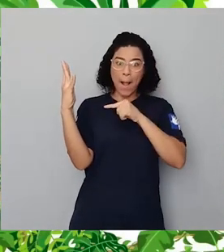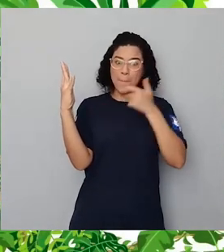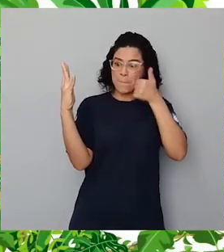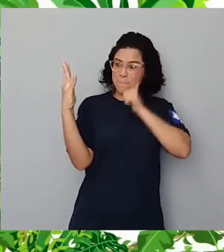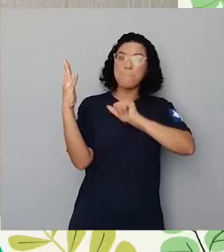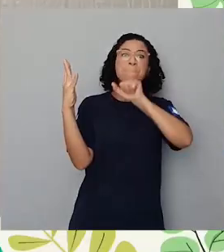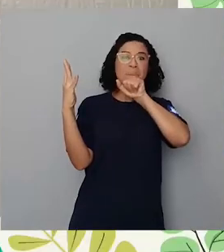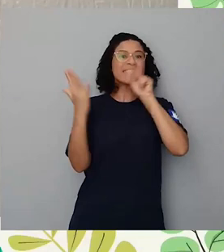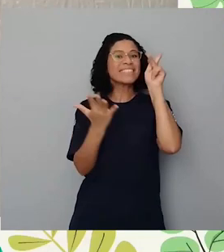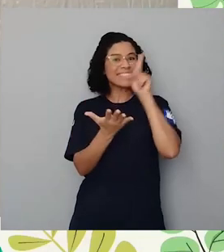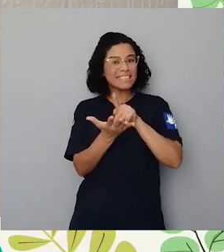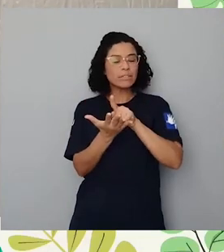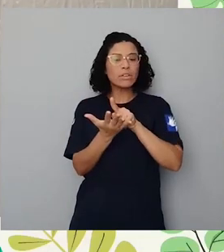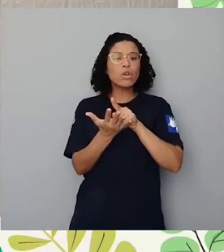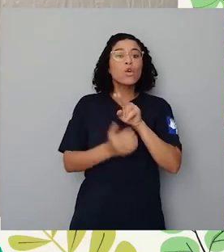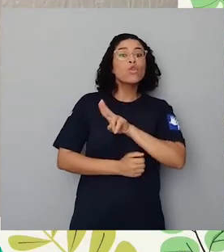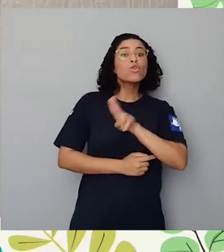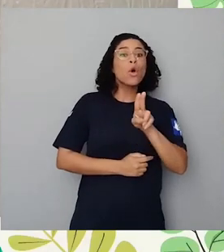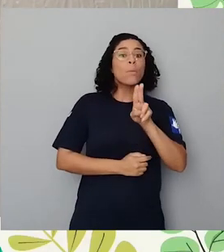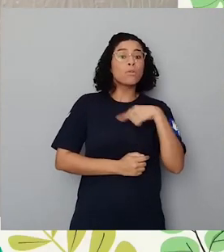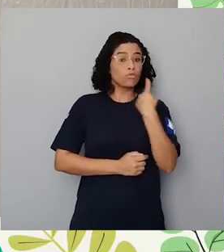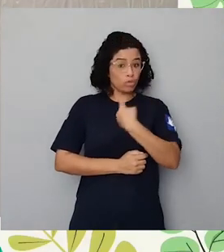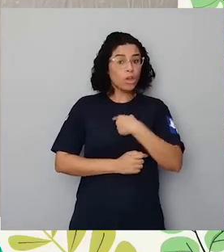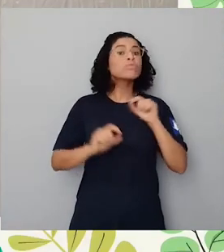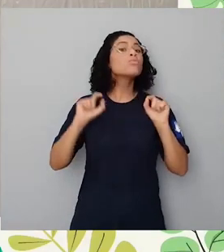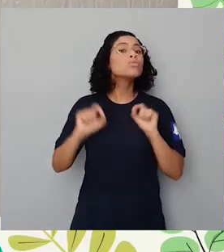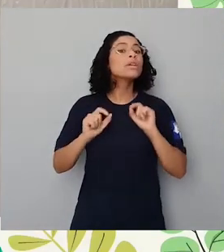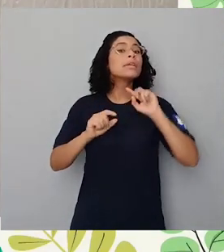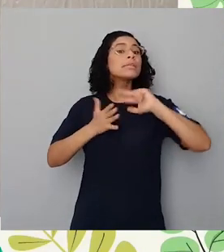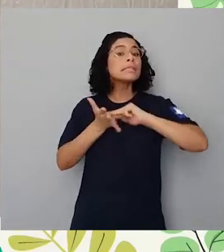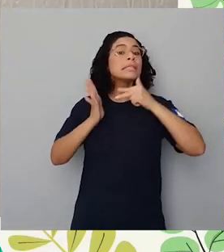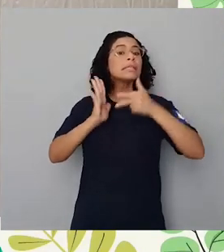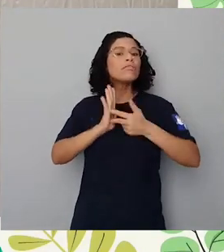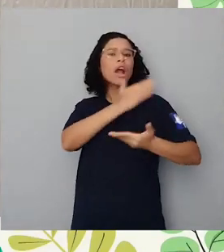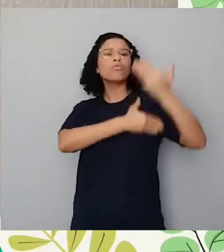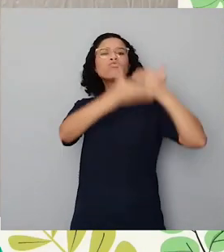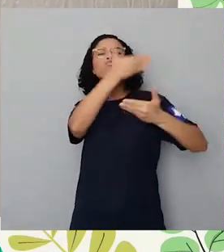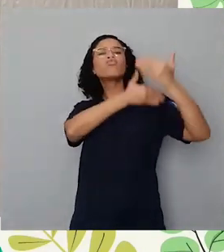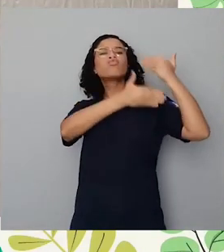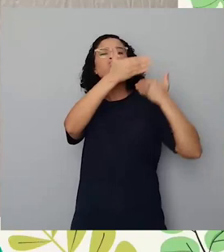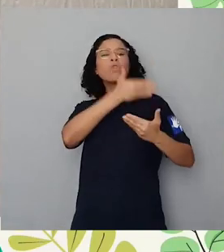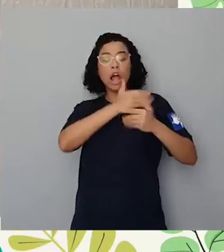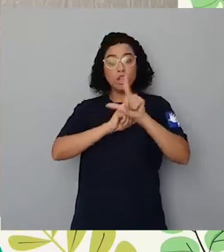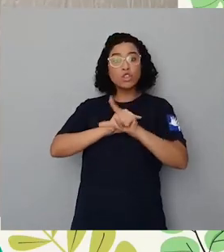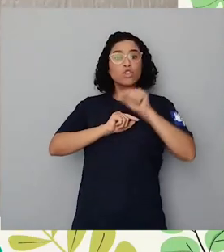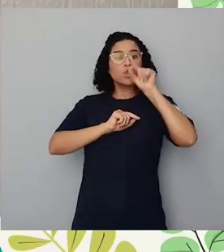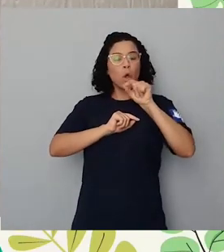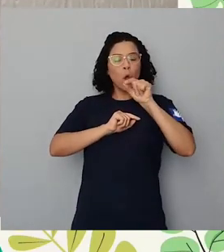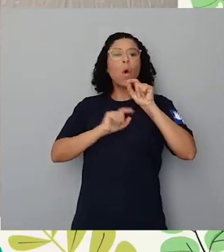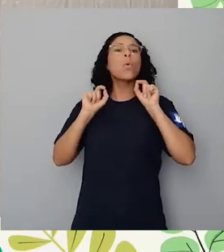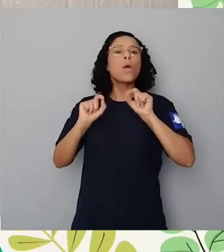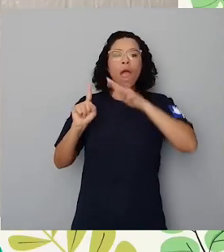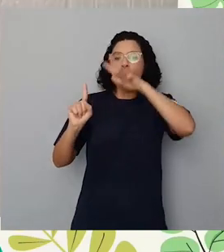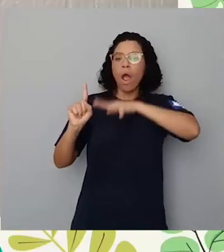Recebemos os mesmos nomes dos nossos antepassados. E meu avô escolheu este para mim para homenagear